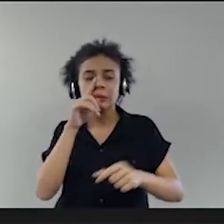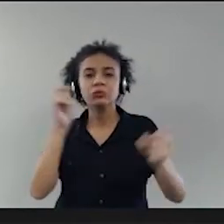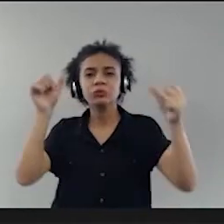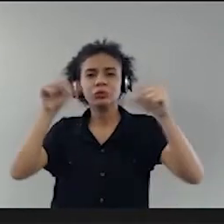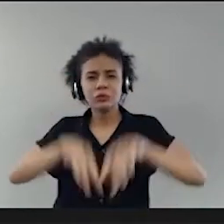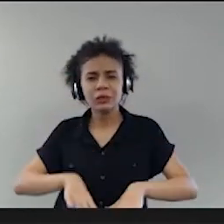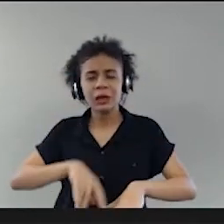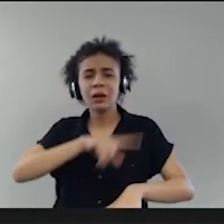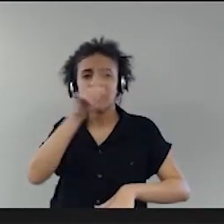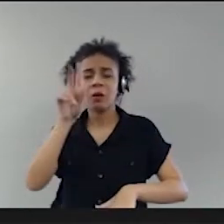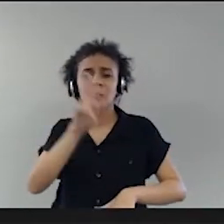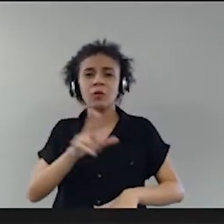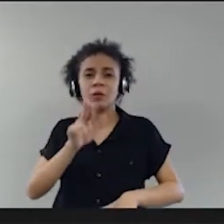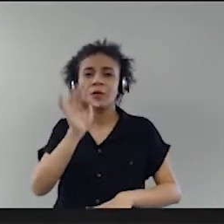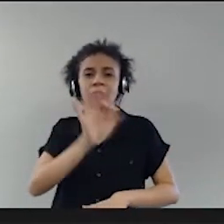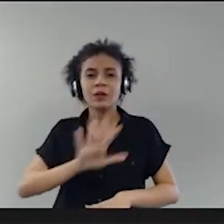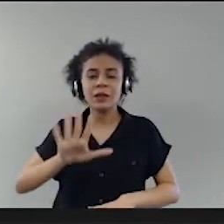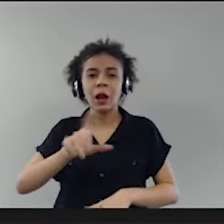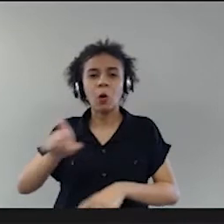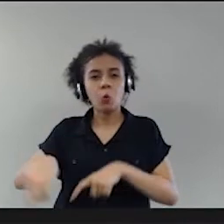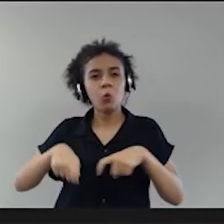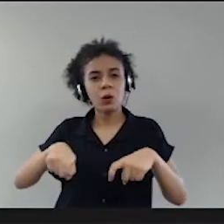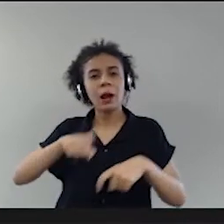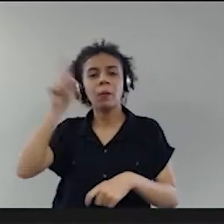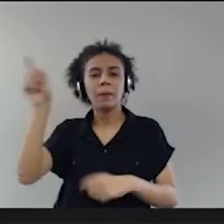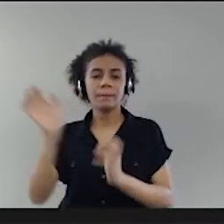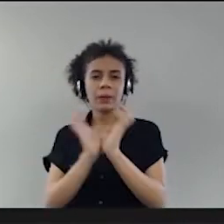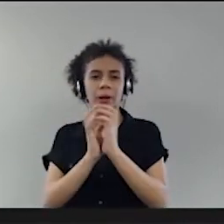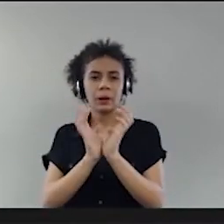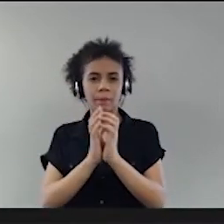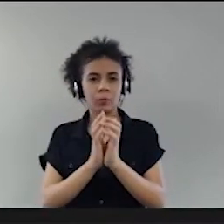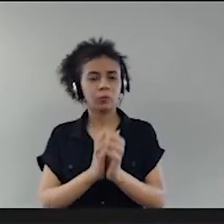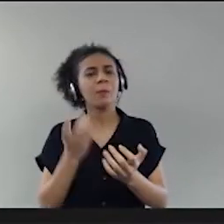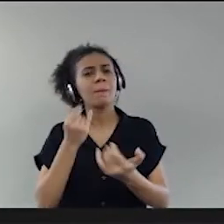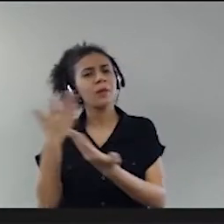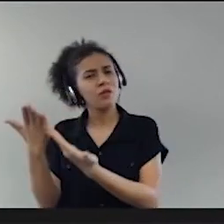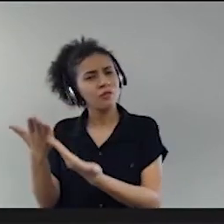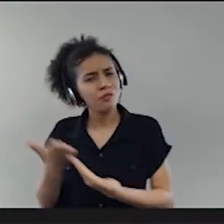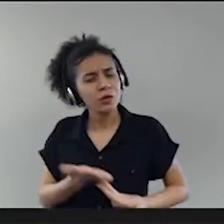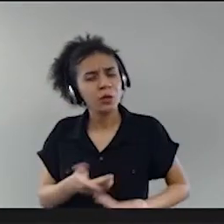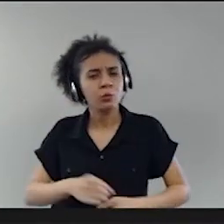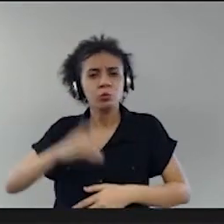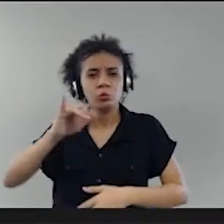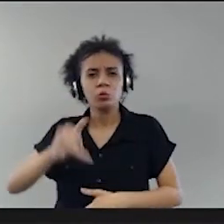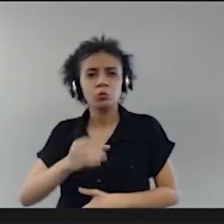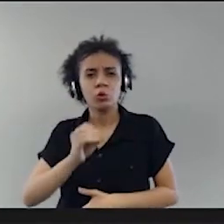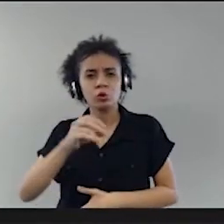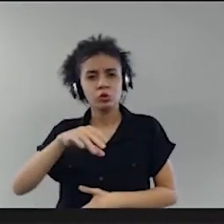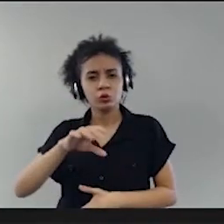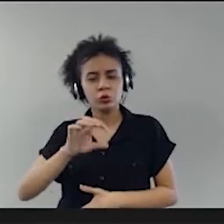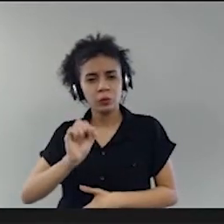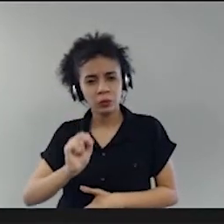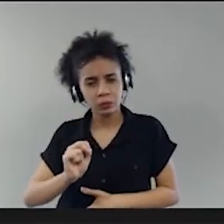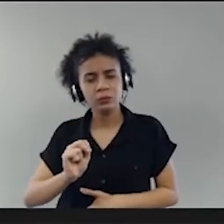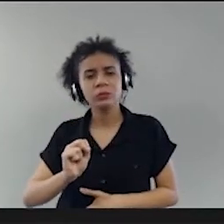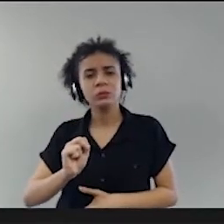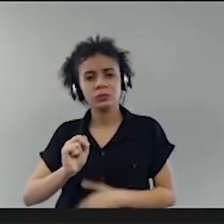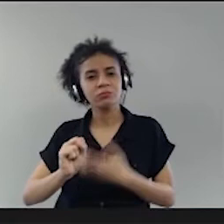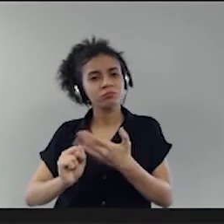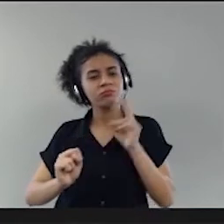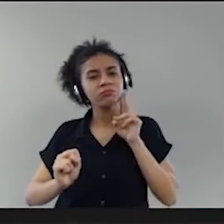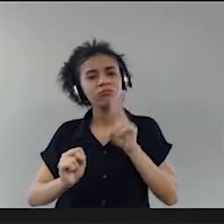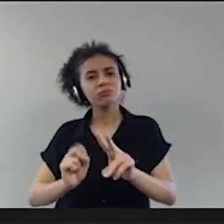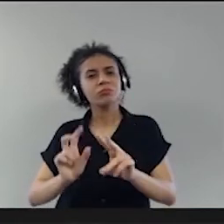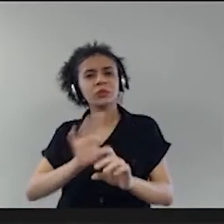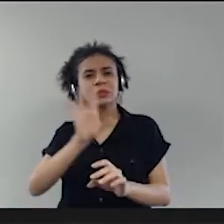Federal Rural de Pernambuco. Seja muito bem-vindo, doutor Jones Albuquerque, que traz a visão